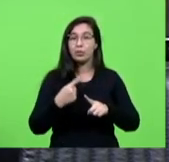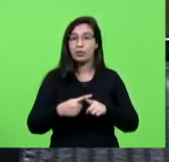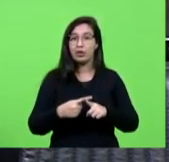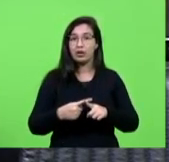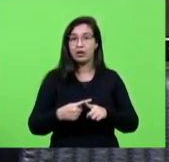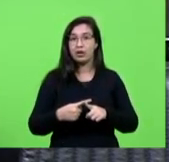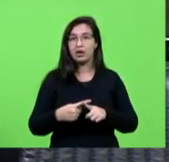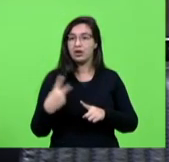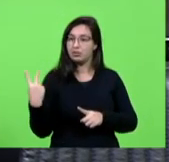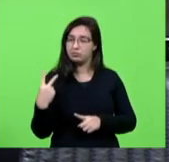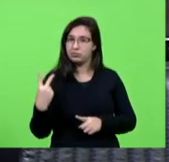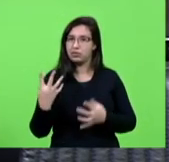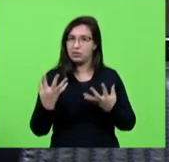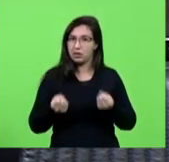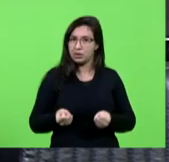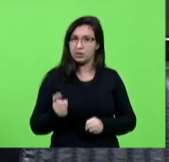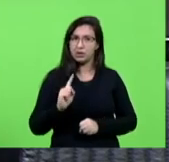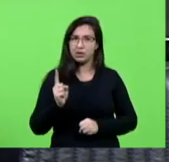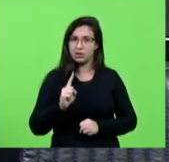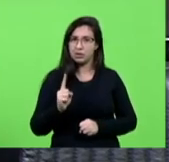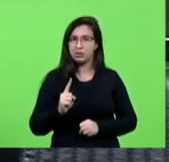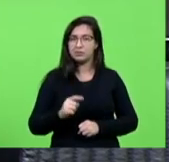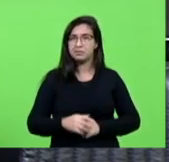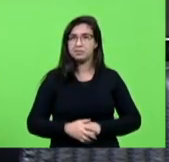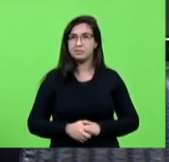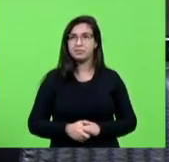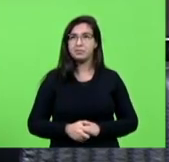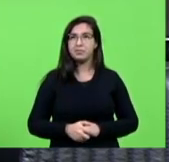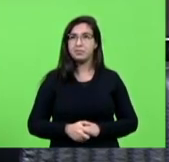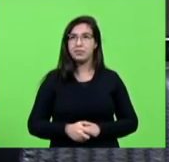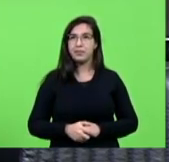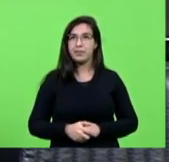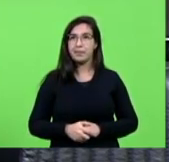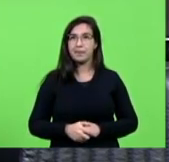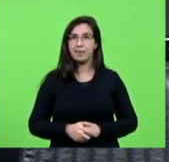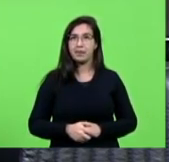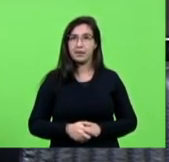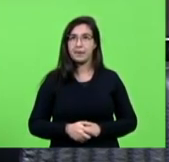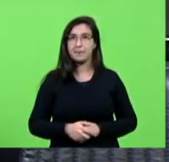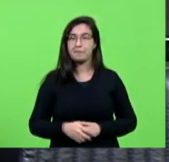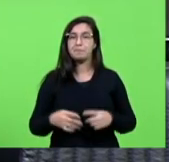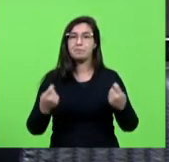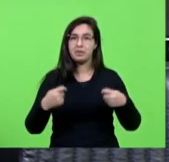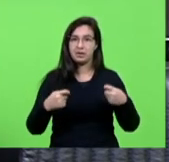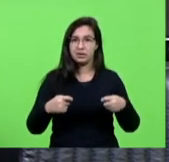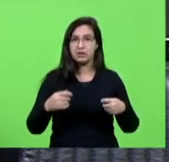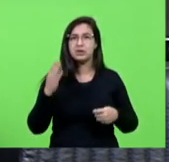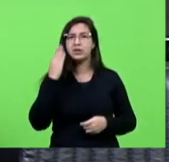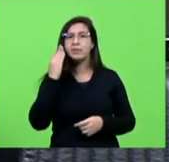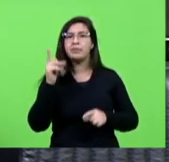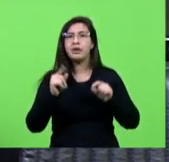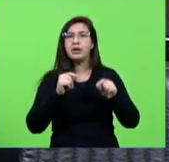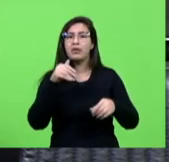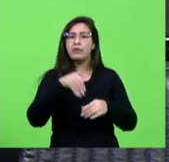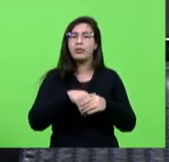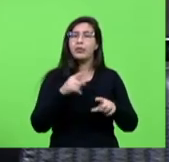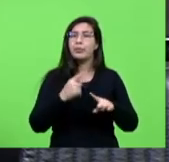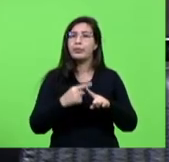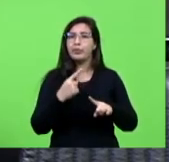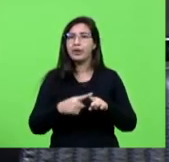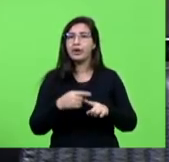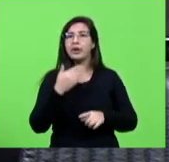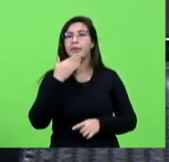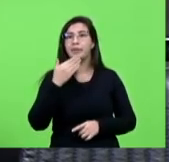permitir que isso fique pelo menos descoberto. Encoberto ainda. Tem que saber quem que votou, por que que votou, por isso que a gente pede no